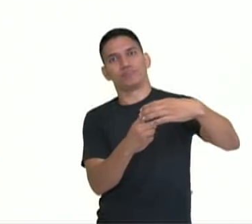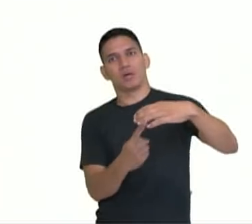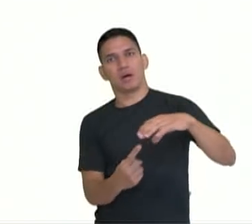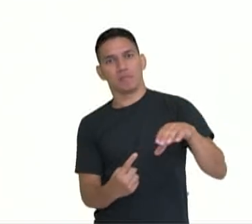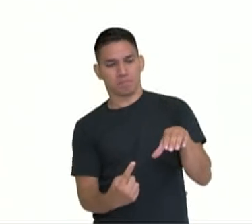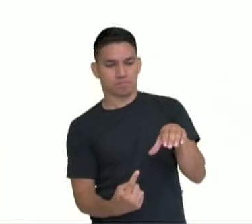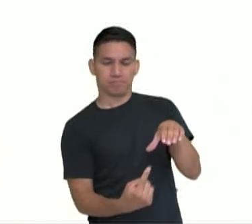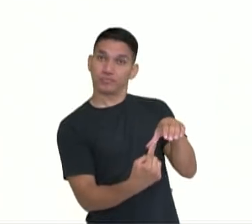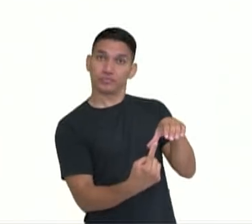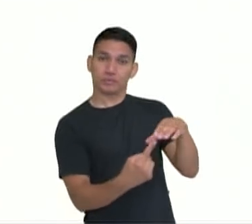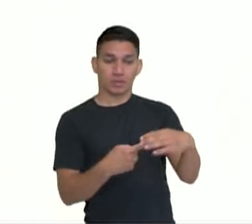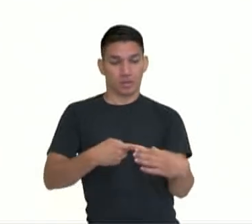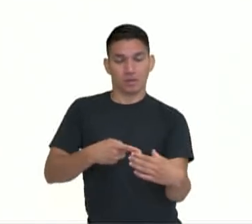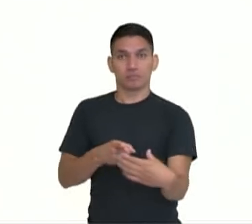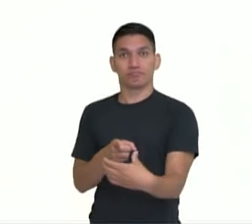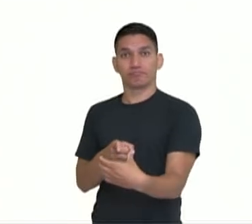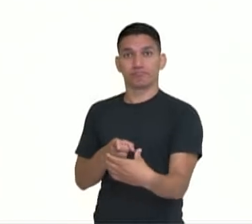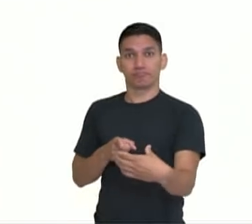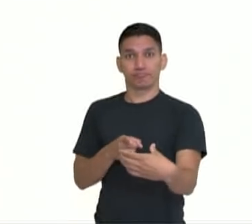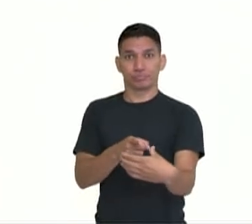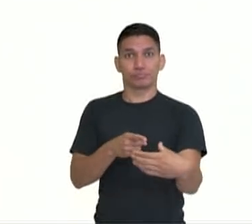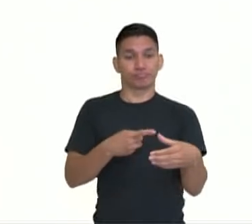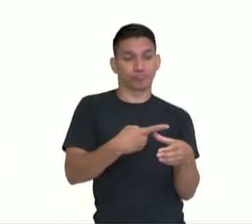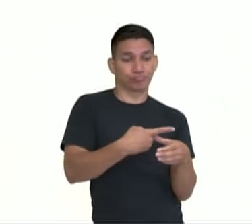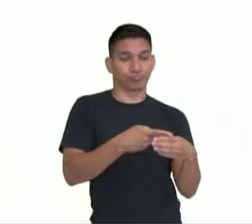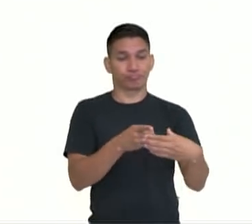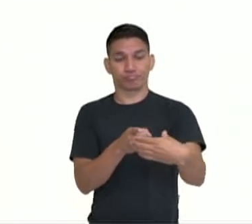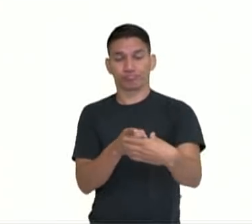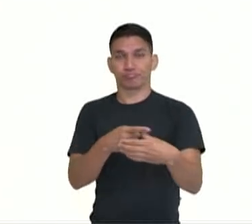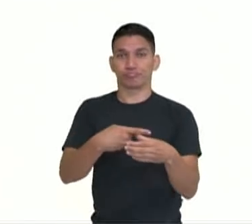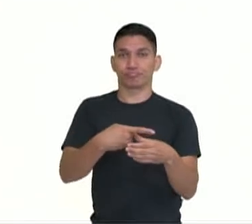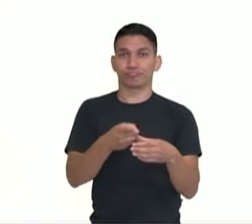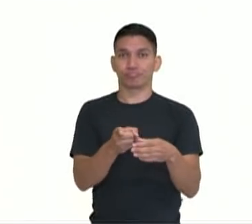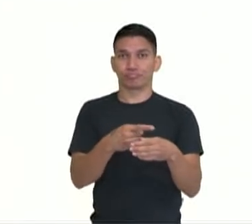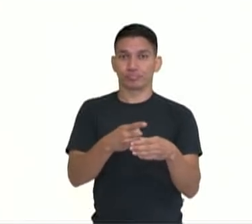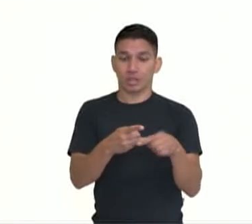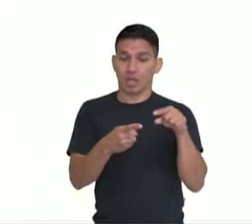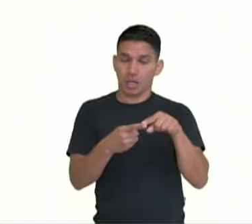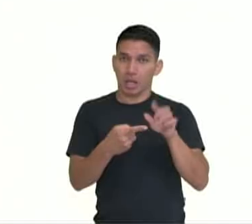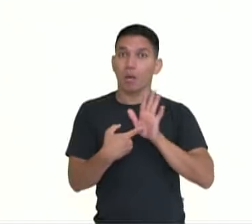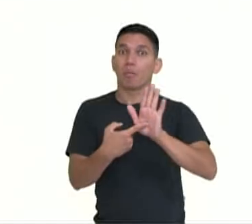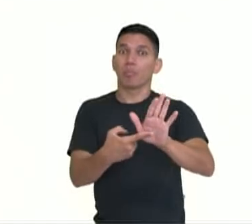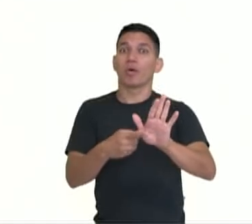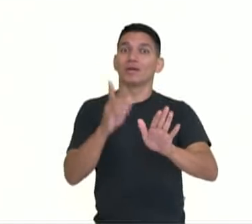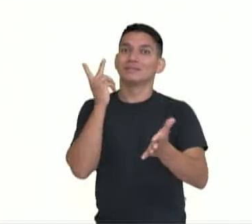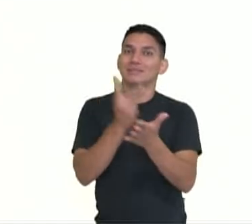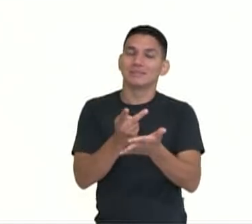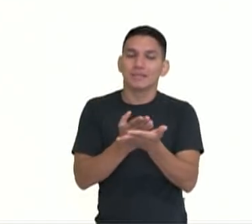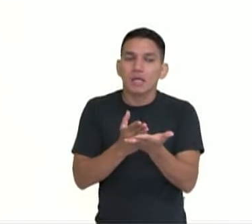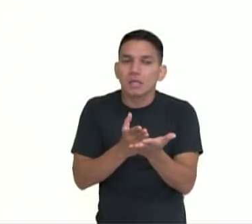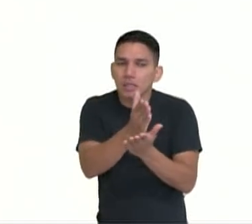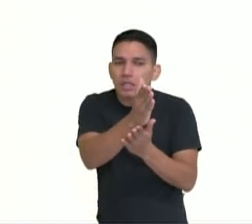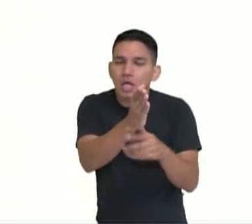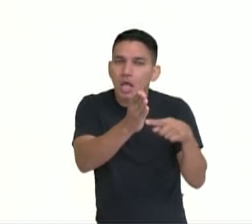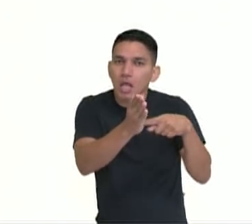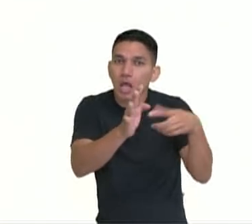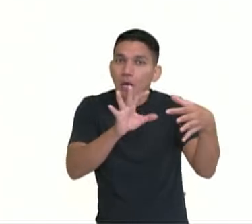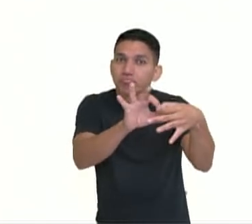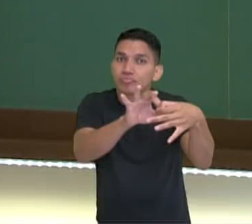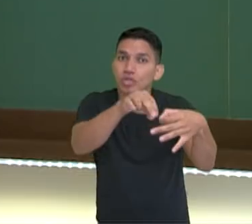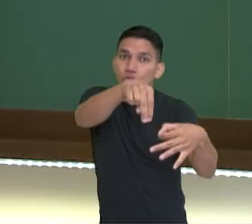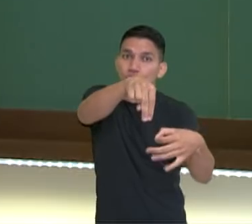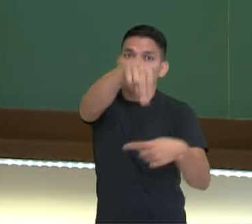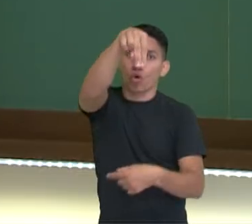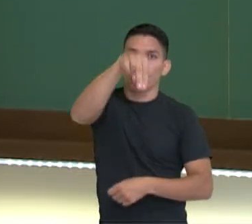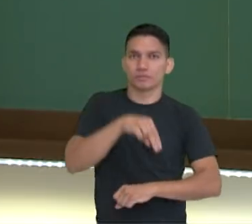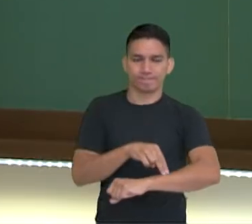norte magnético, tá? Então, eu consigo estabelecer, usando a bússola, a direção norte, tá?